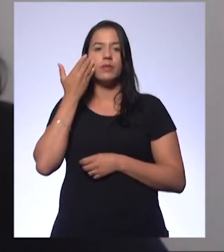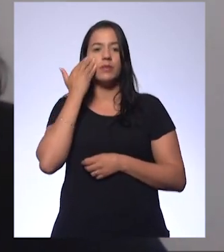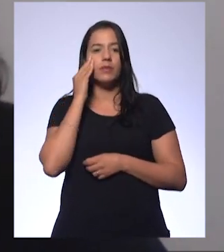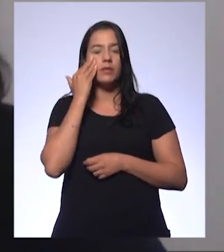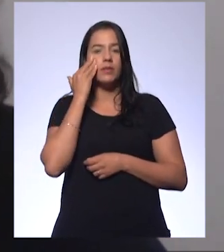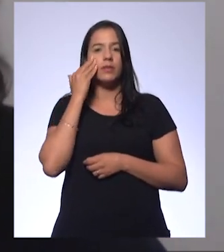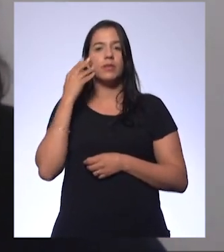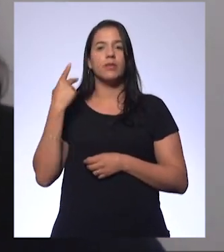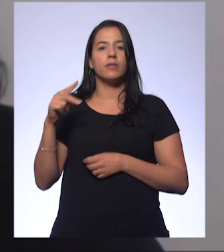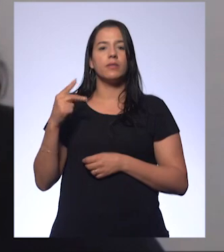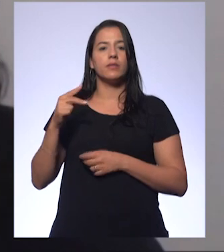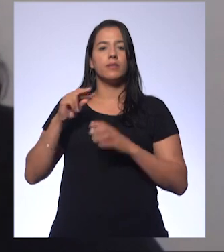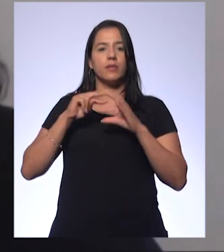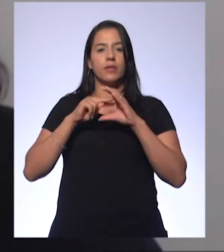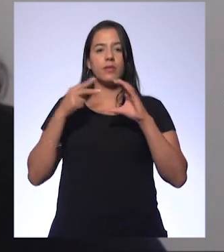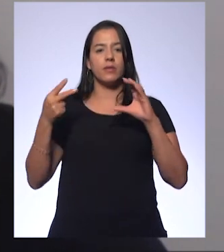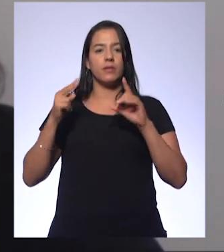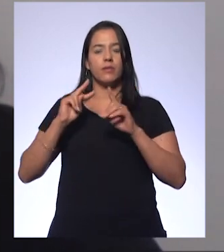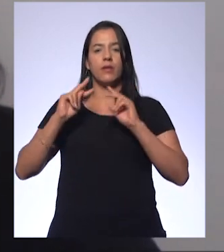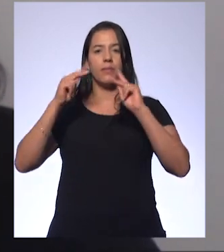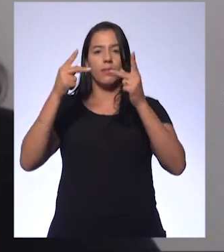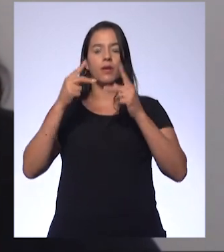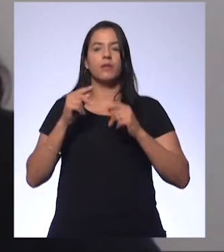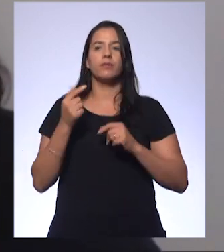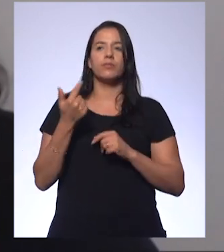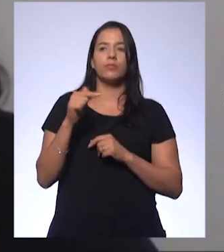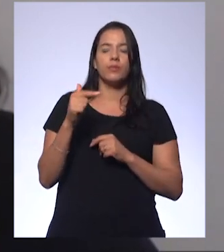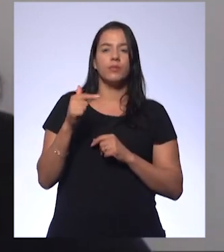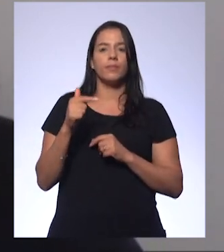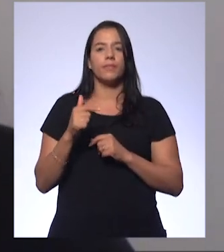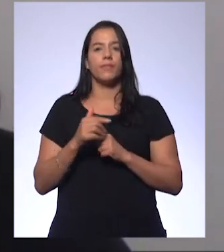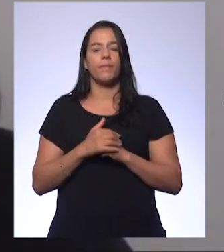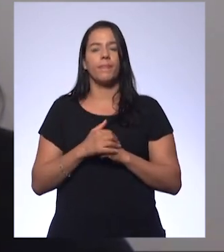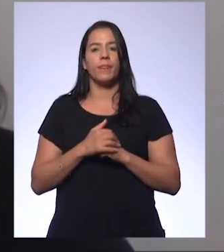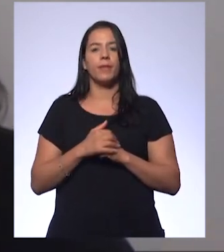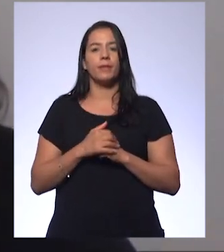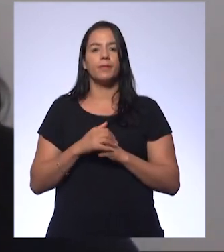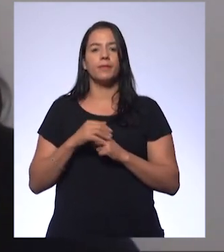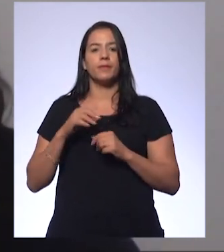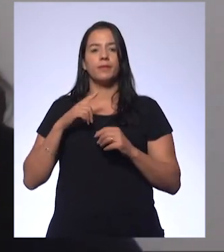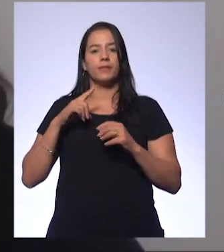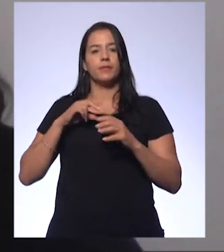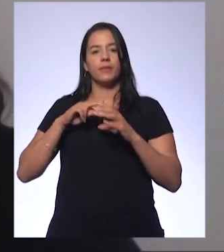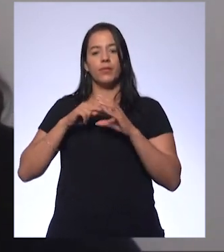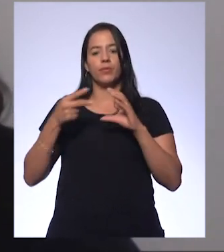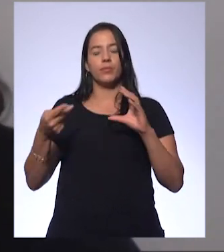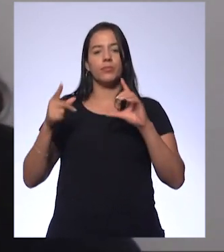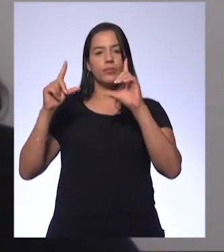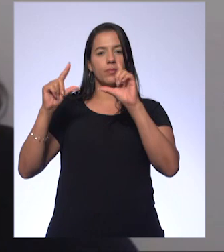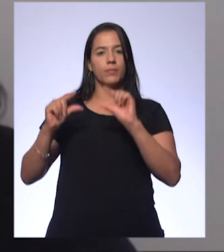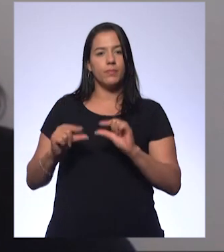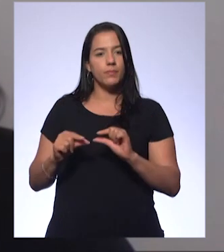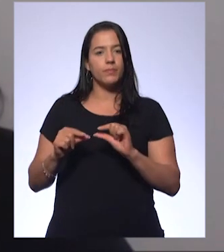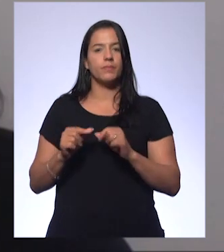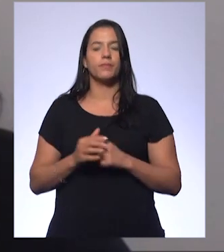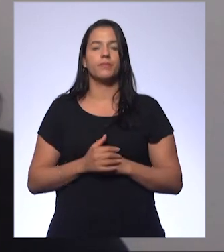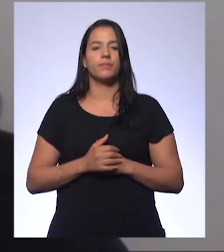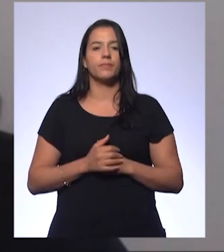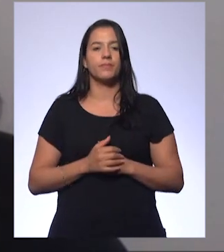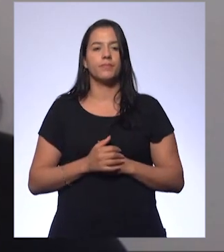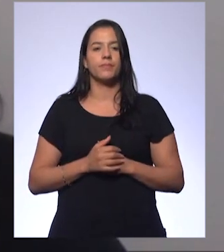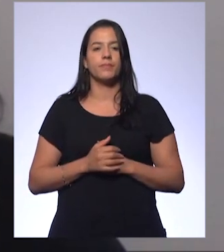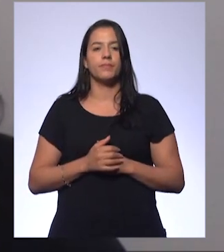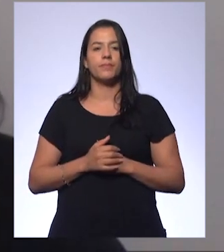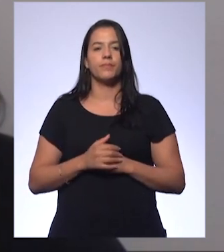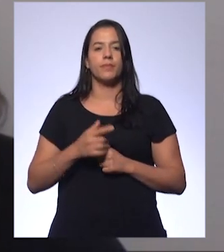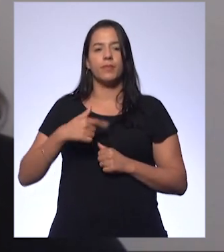que, se existe um cromossomo a mais, se existe um cromossomo a menos, tá? E aí, a partir disso,